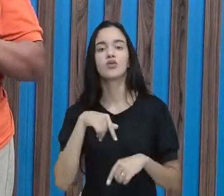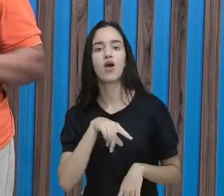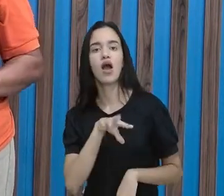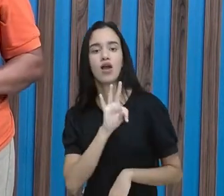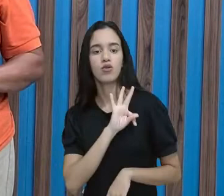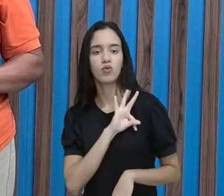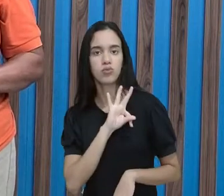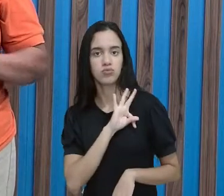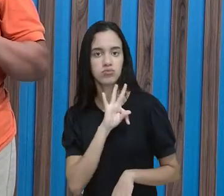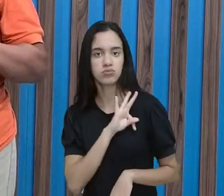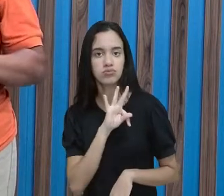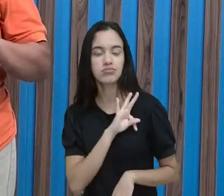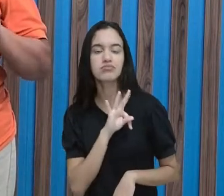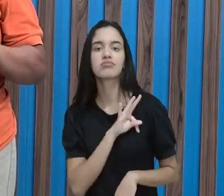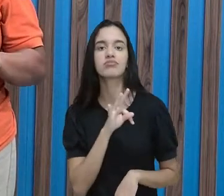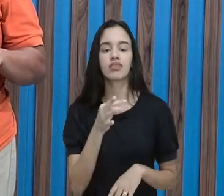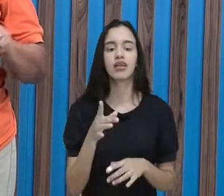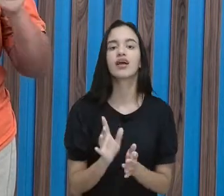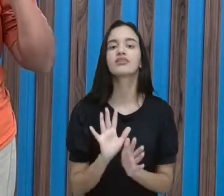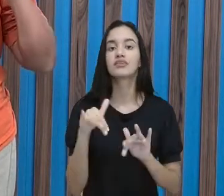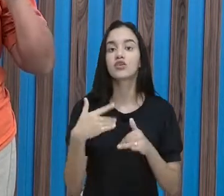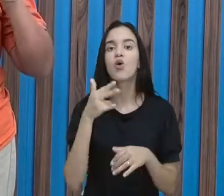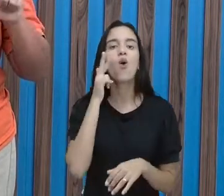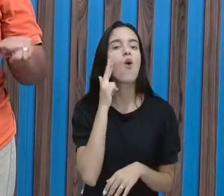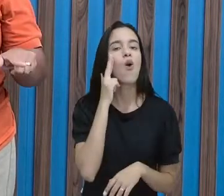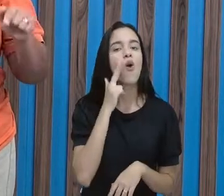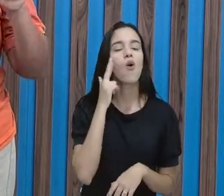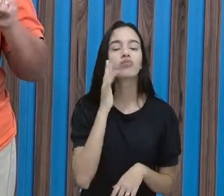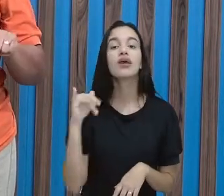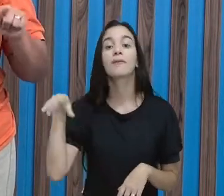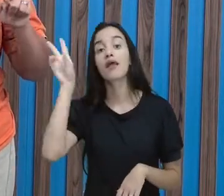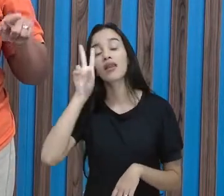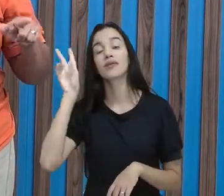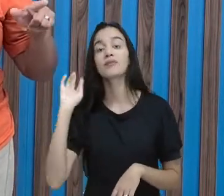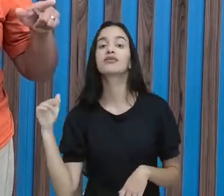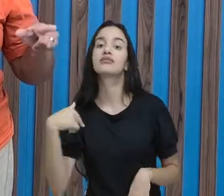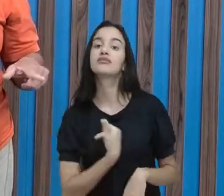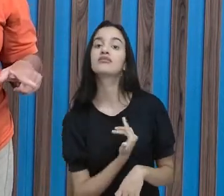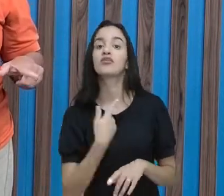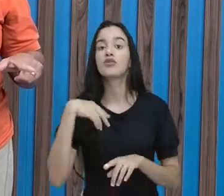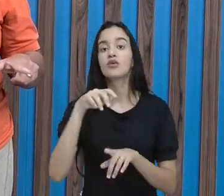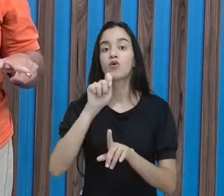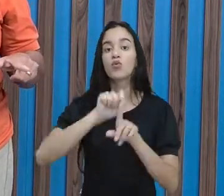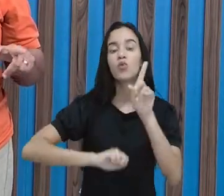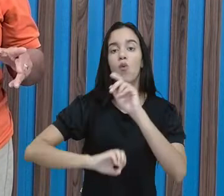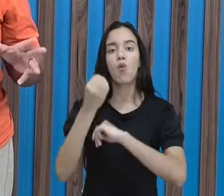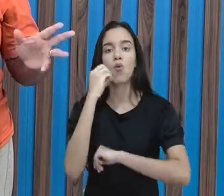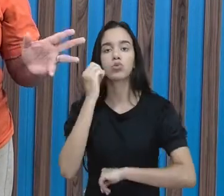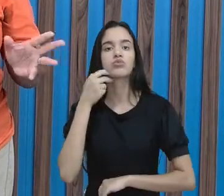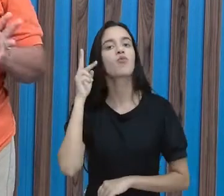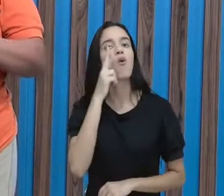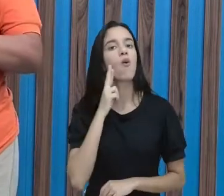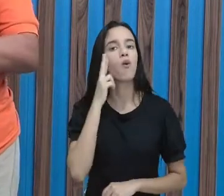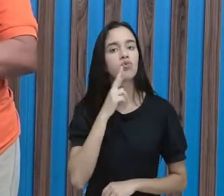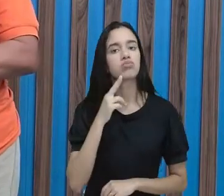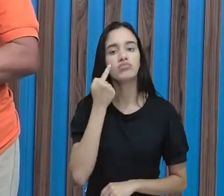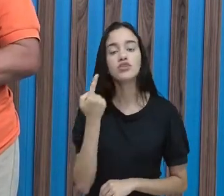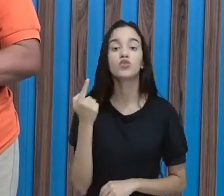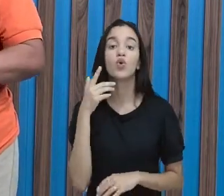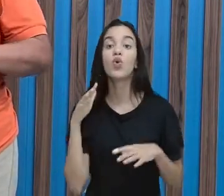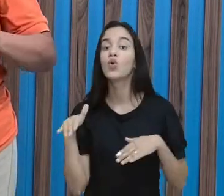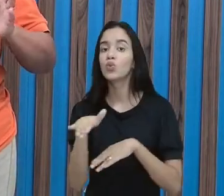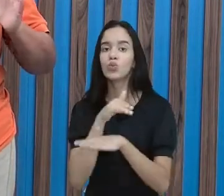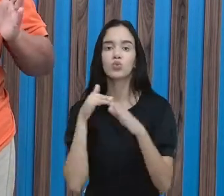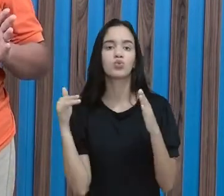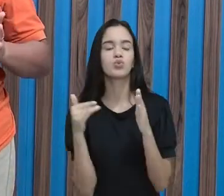nós já falamos, para lembrar o quê? Que no mês de outubro nós temos a campanha do Outubro Rosa, não é? Então, tudo